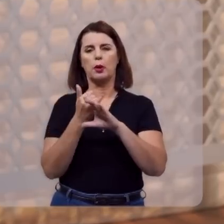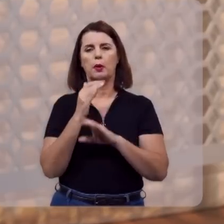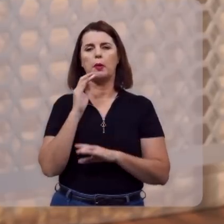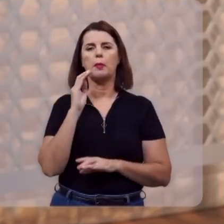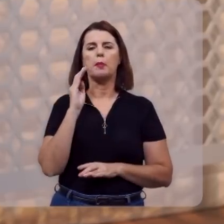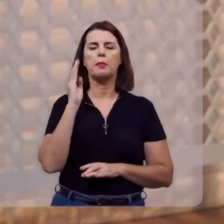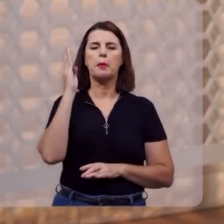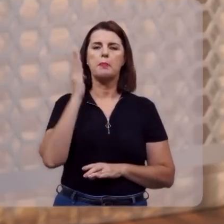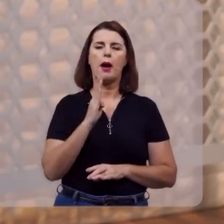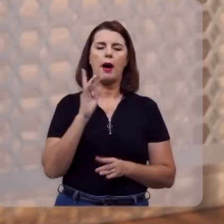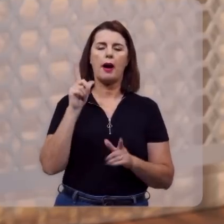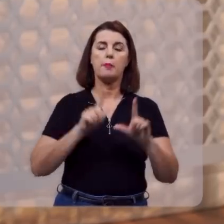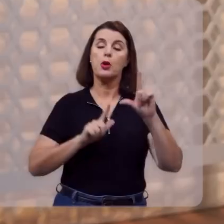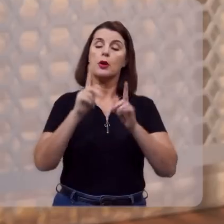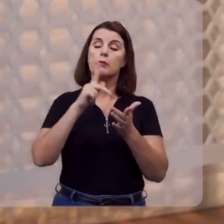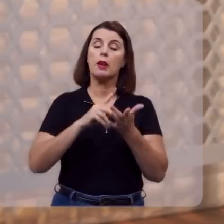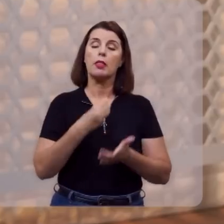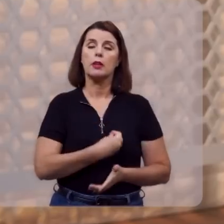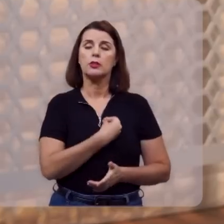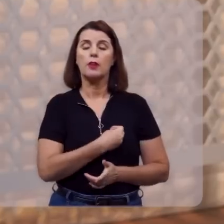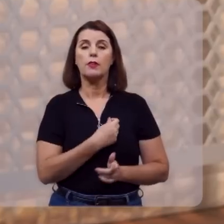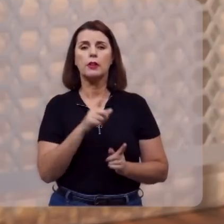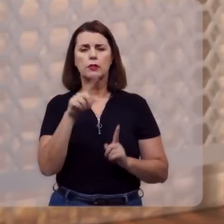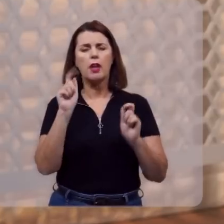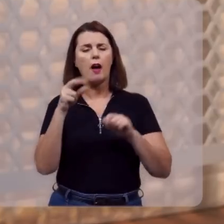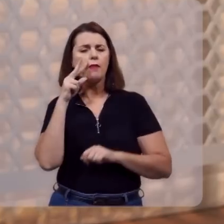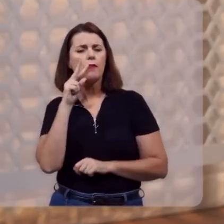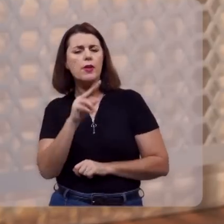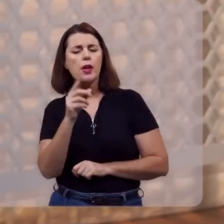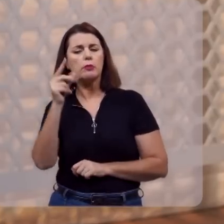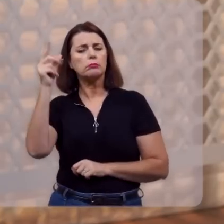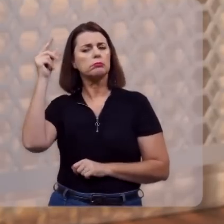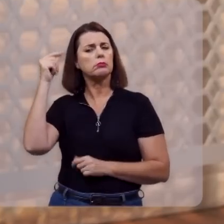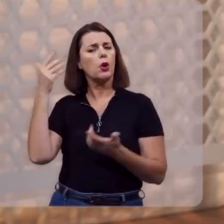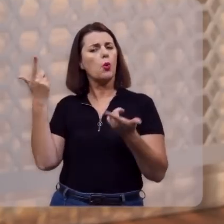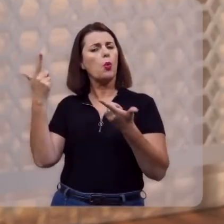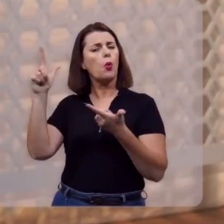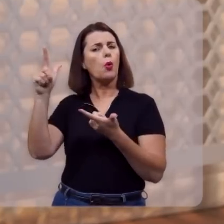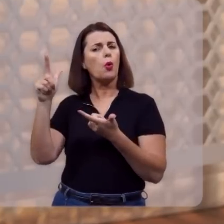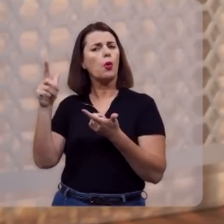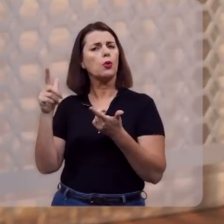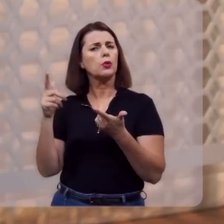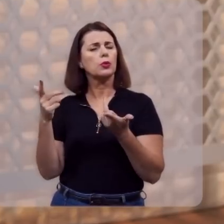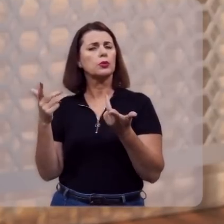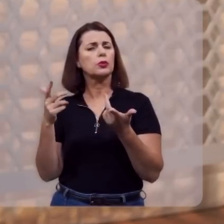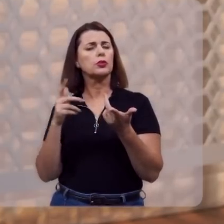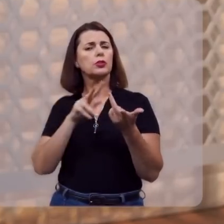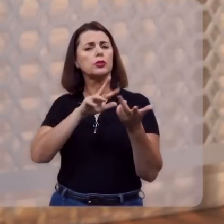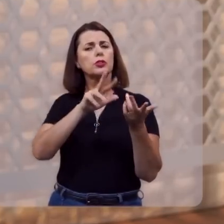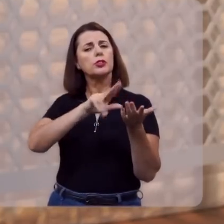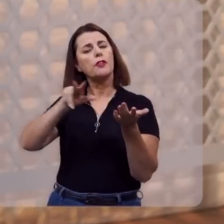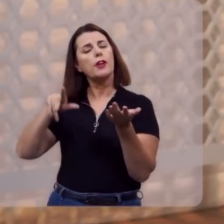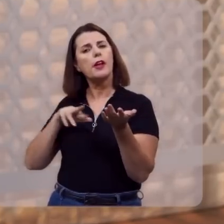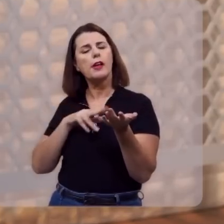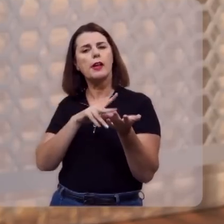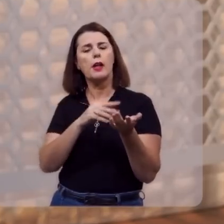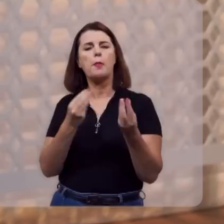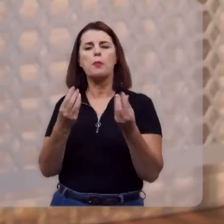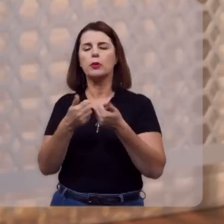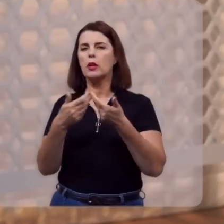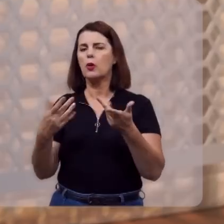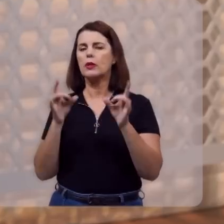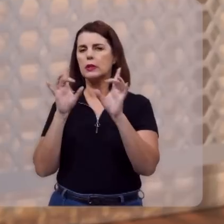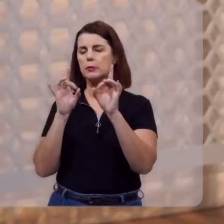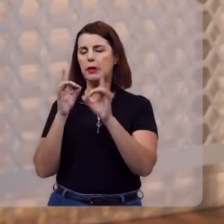YouTube, youtube.com/programa Verdade e Vida. Você vai ver os programas que já passaram, diversos cortes de programas,